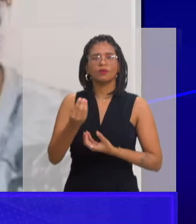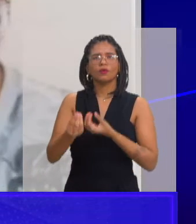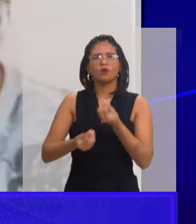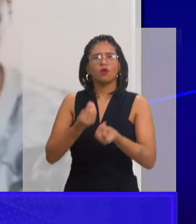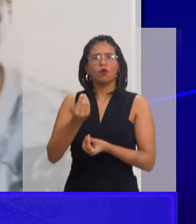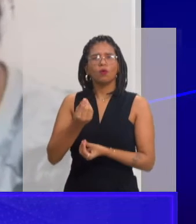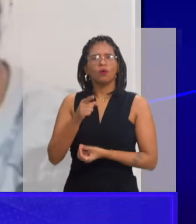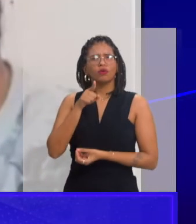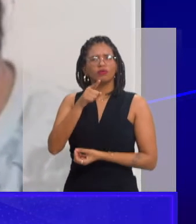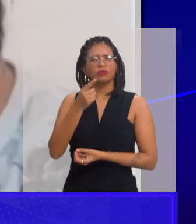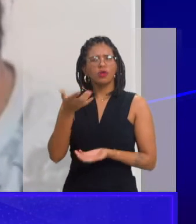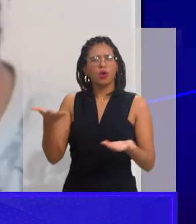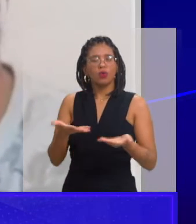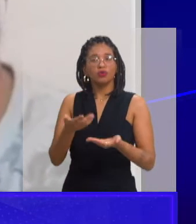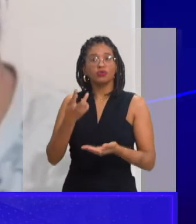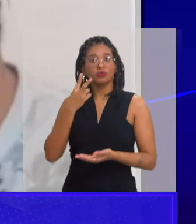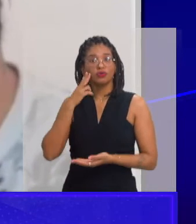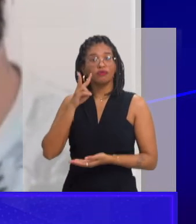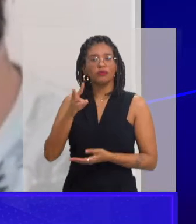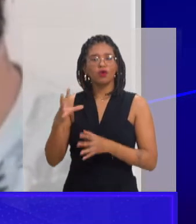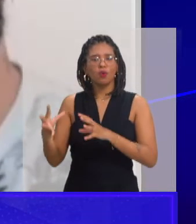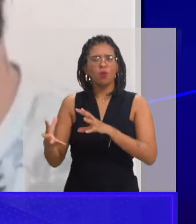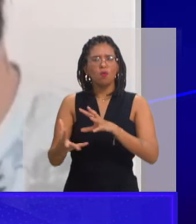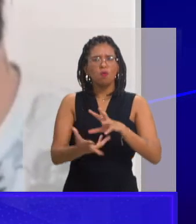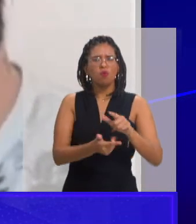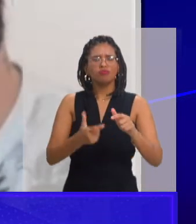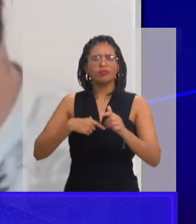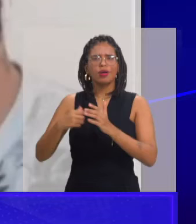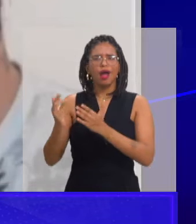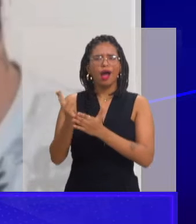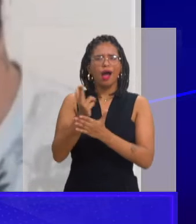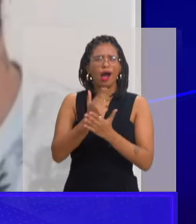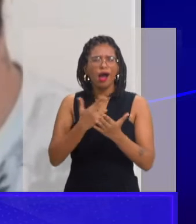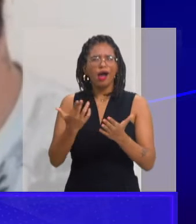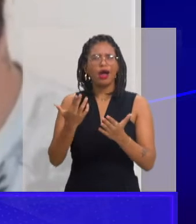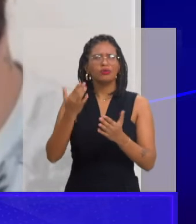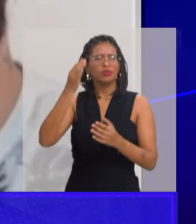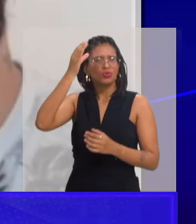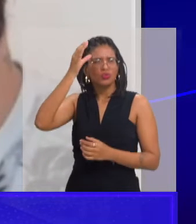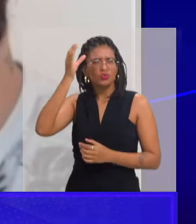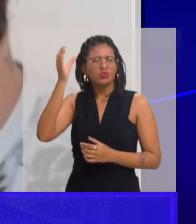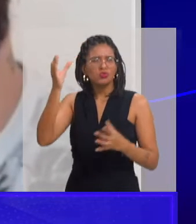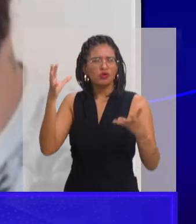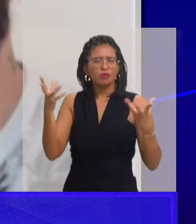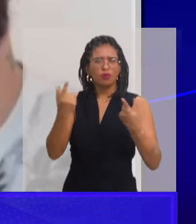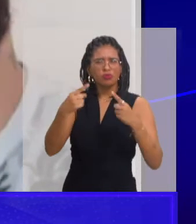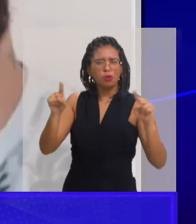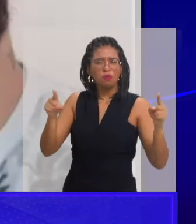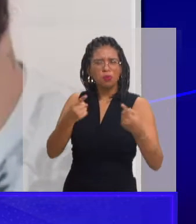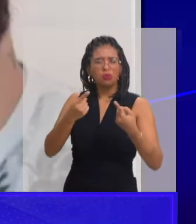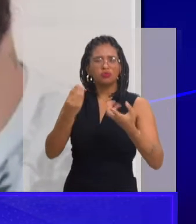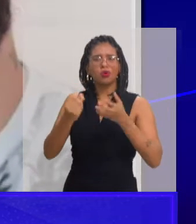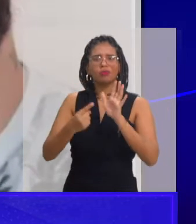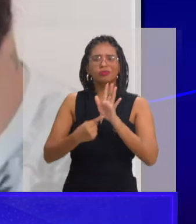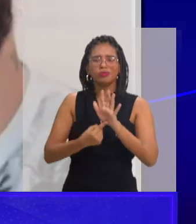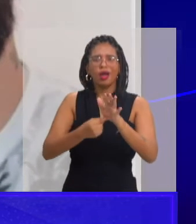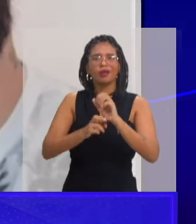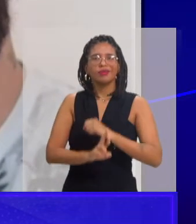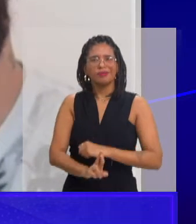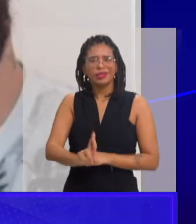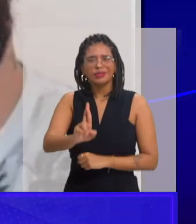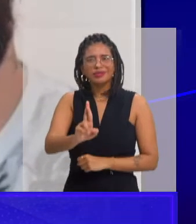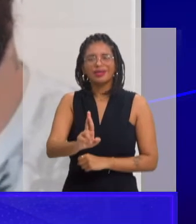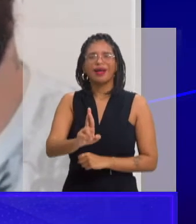mas um passo de cada vez, menos acelerado. Vamos falar em passo de cada vez. Como é que você